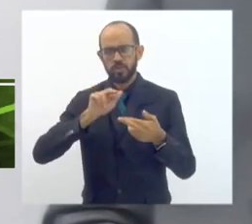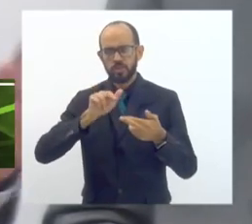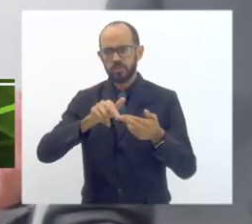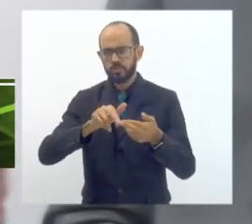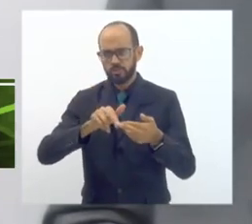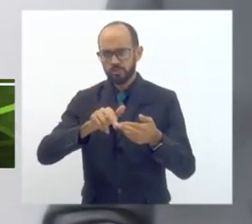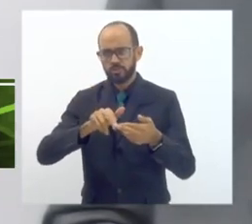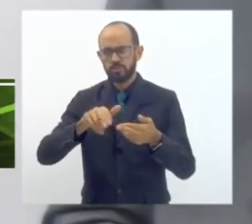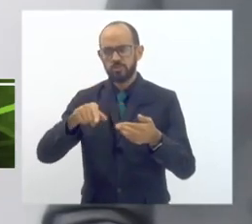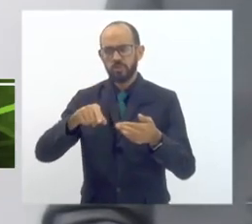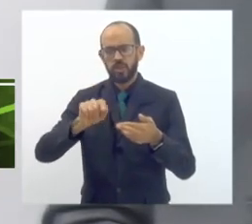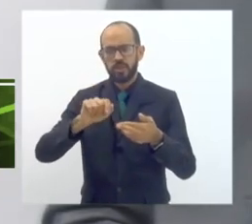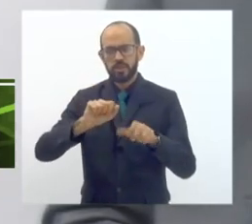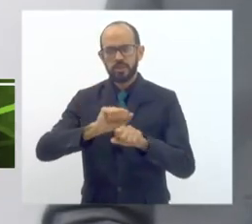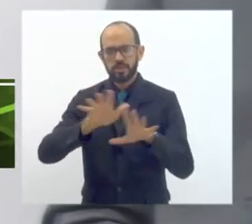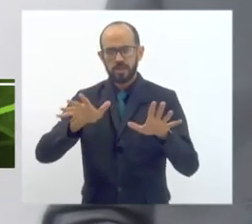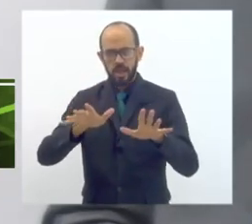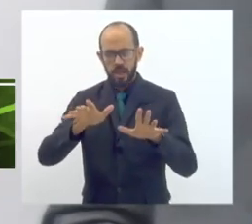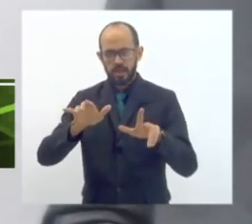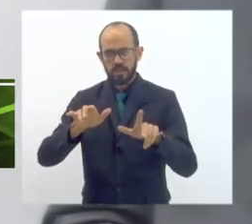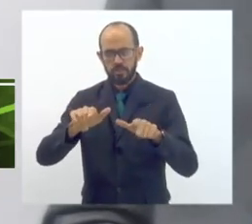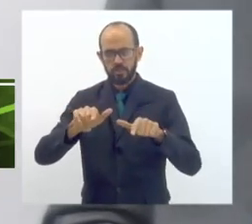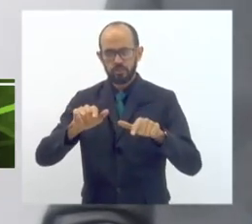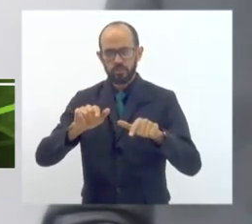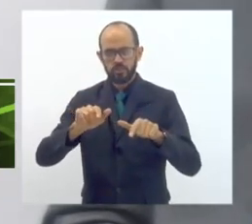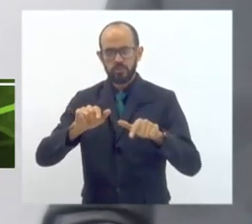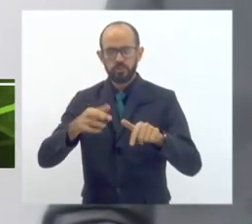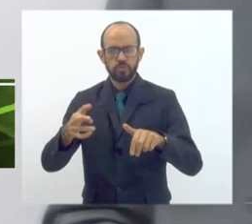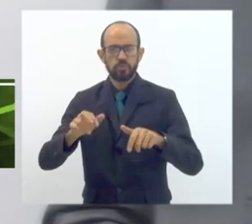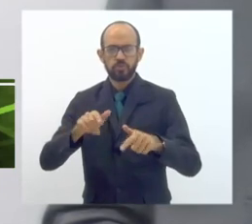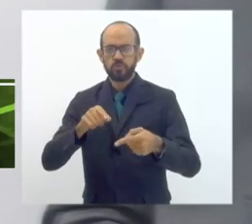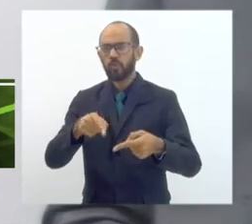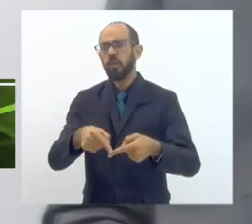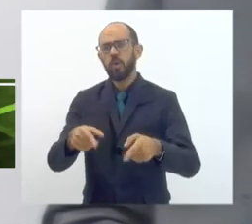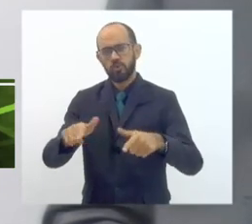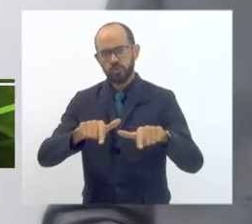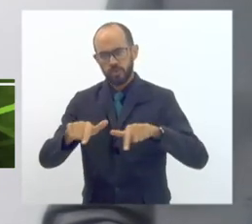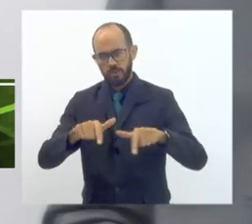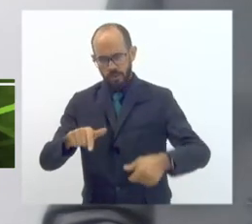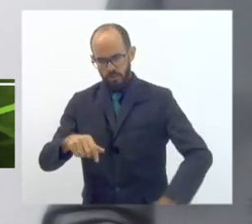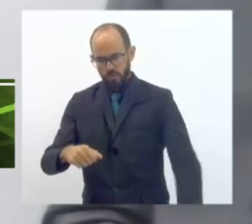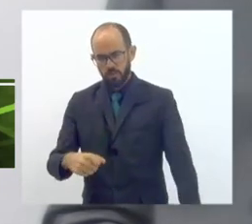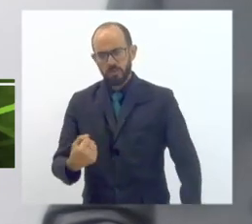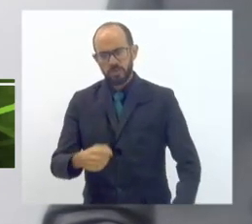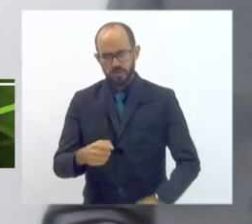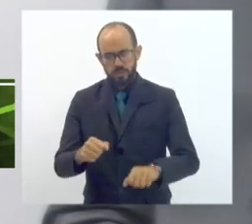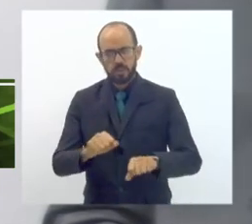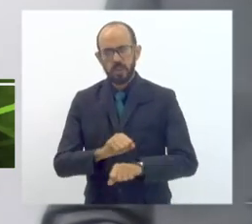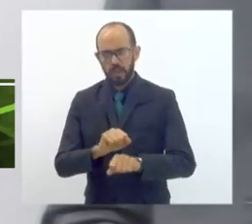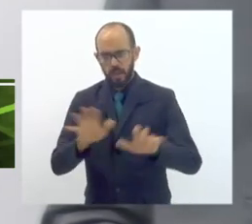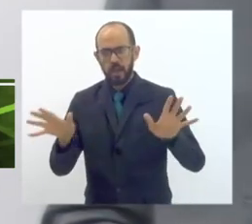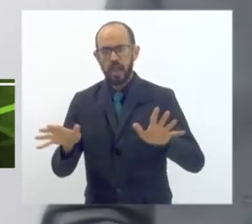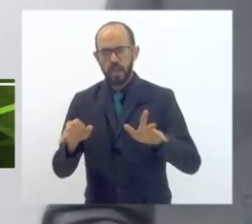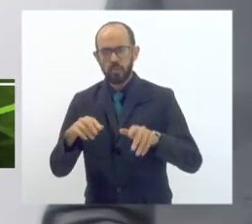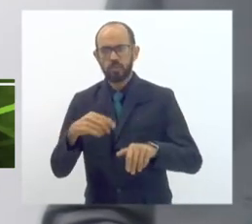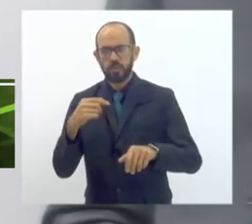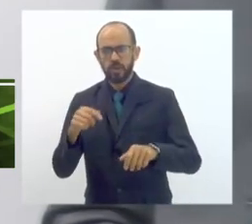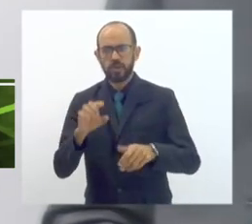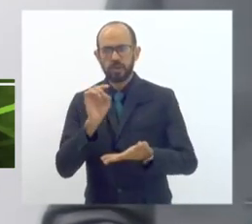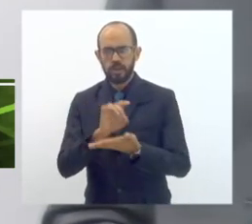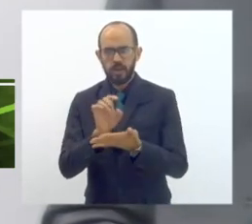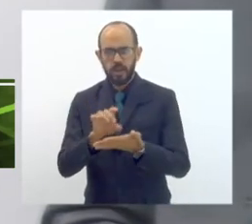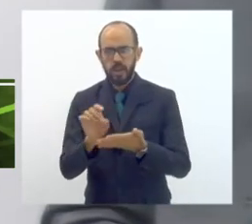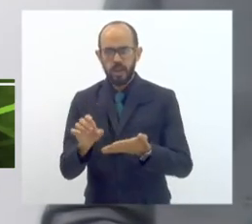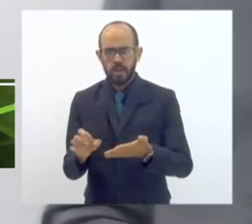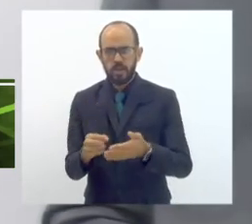definidas e, como o Rodrigo colocou, defina claramente como que vai ser seu início e o que efetivamente vai fazer nesse